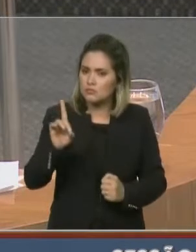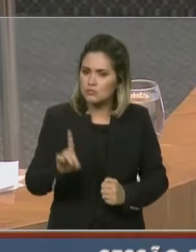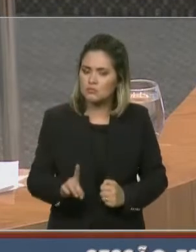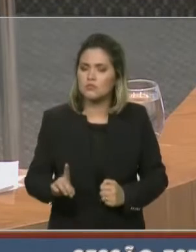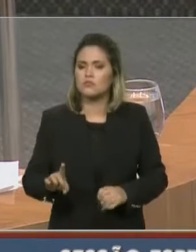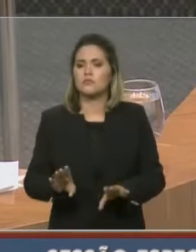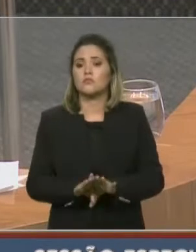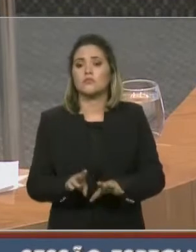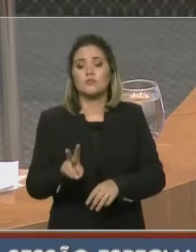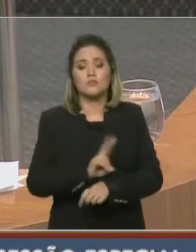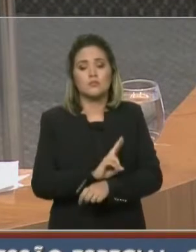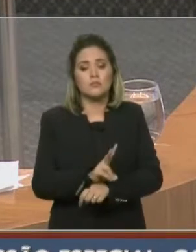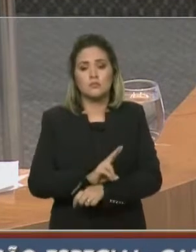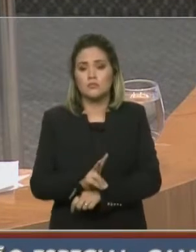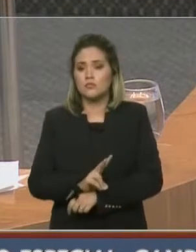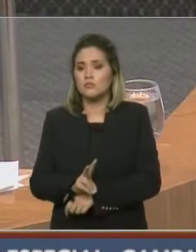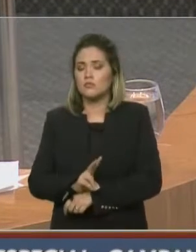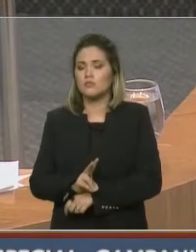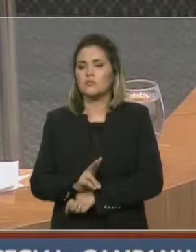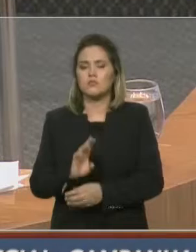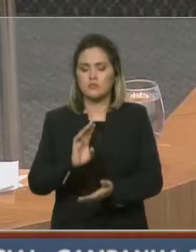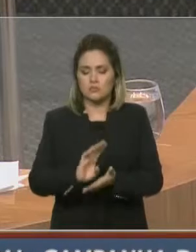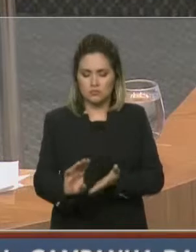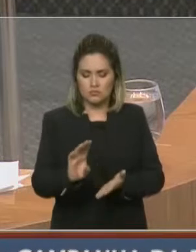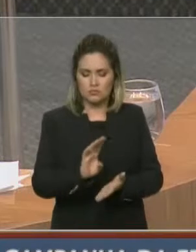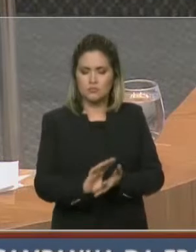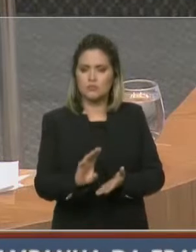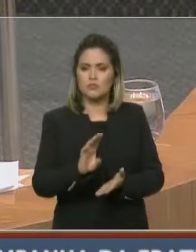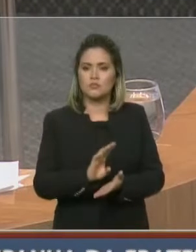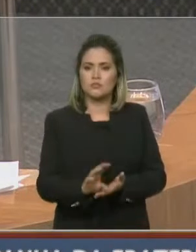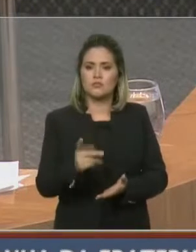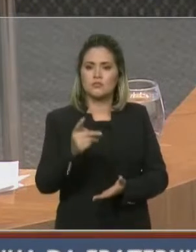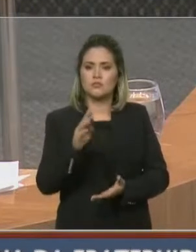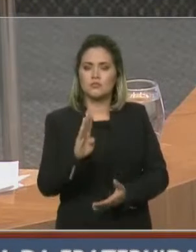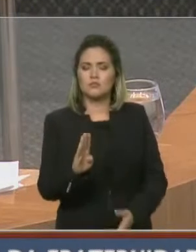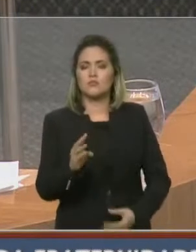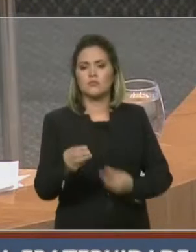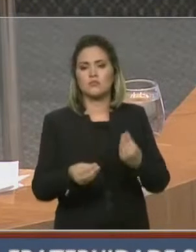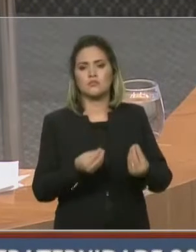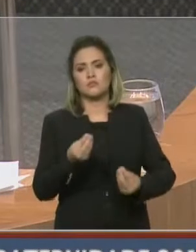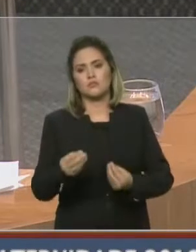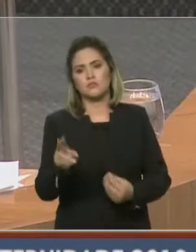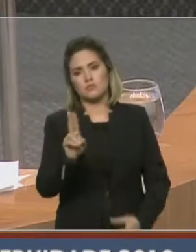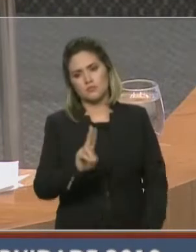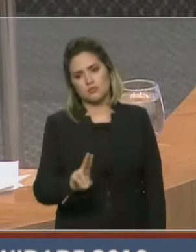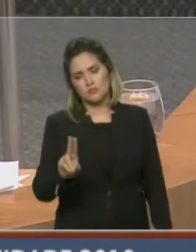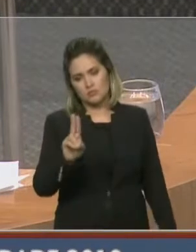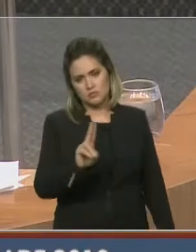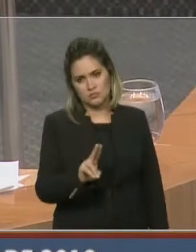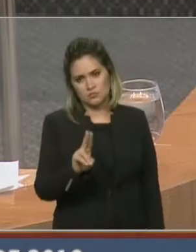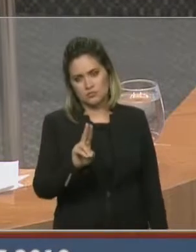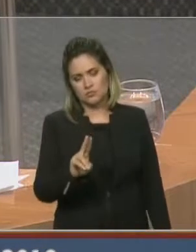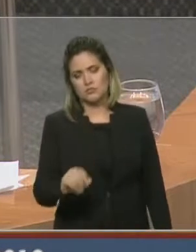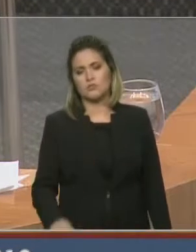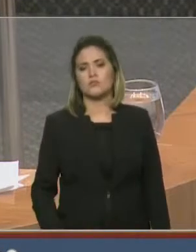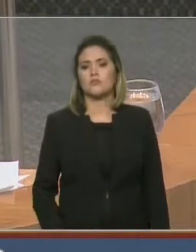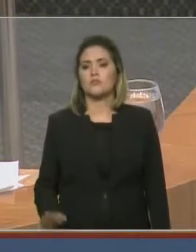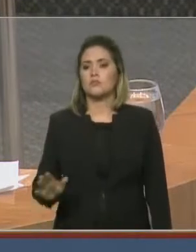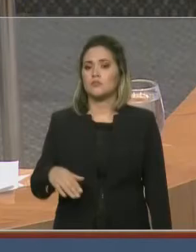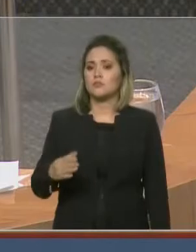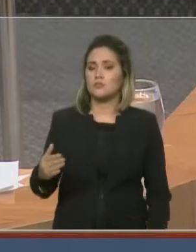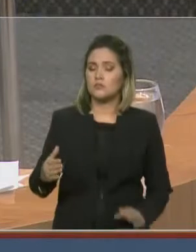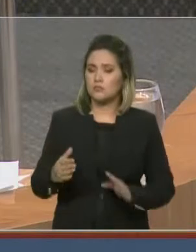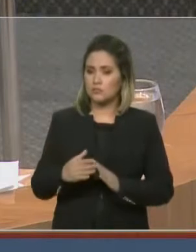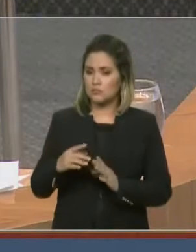recursos públicos. Quando a Igreja faz o chamamento a seu povo para que